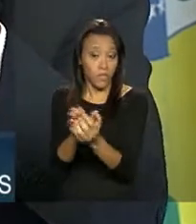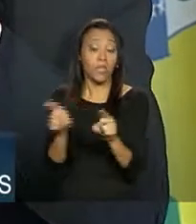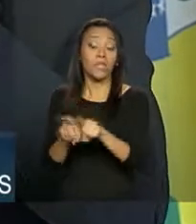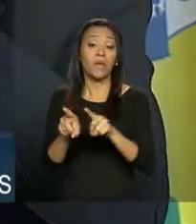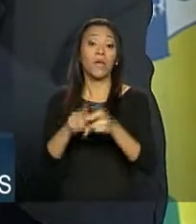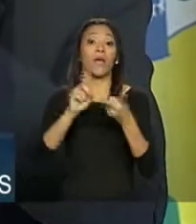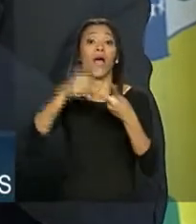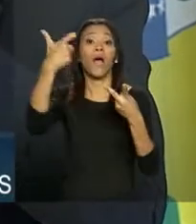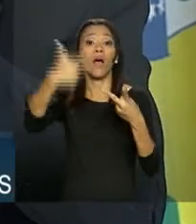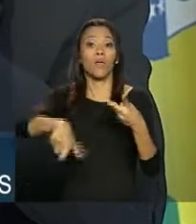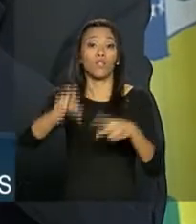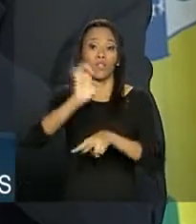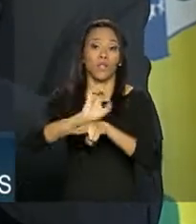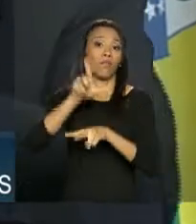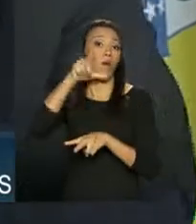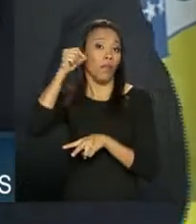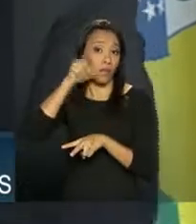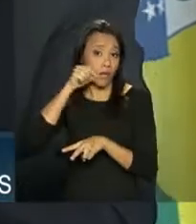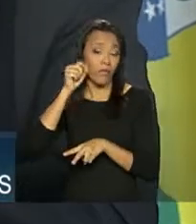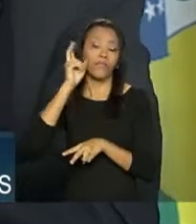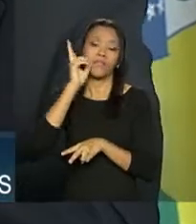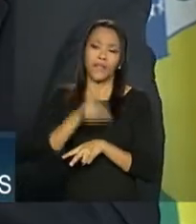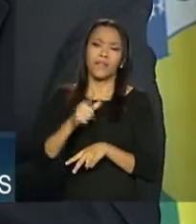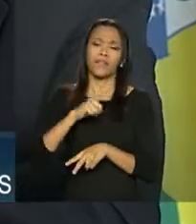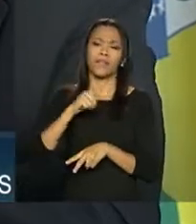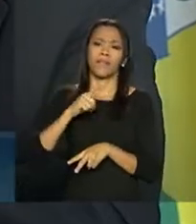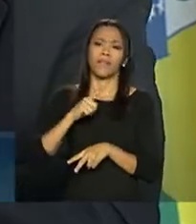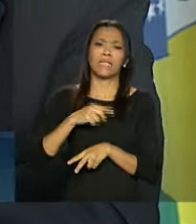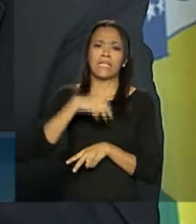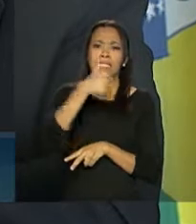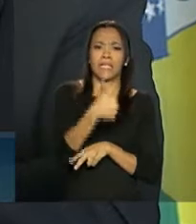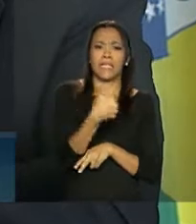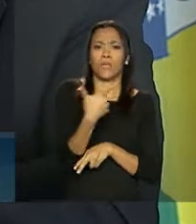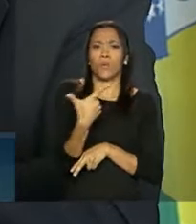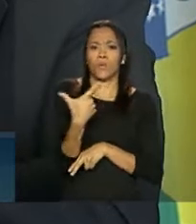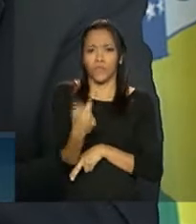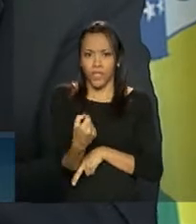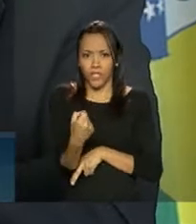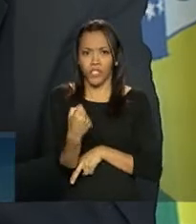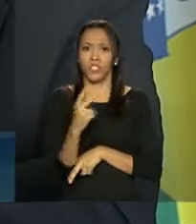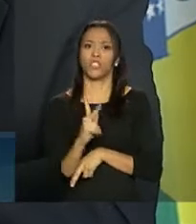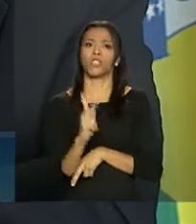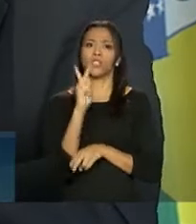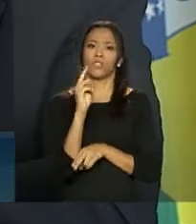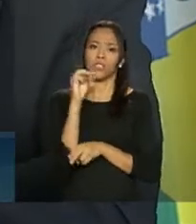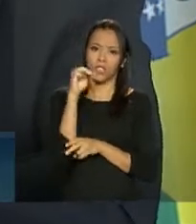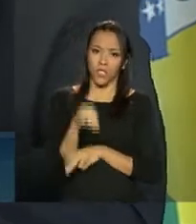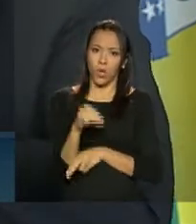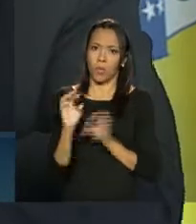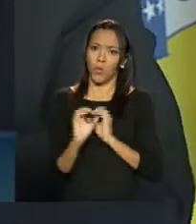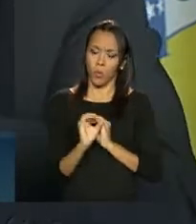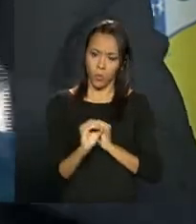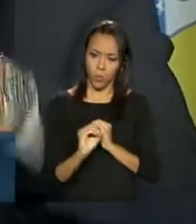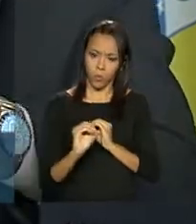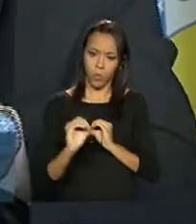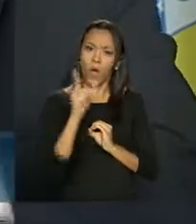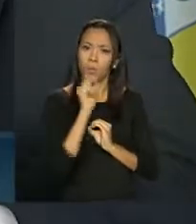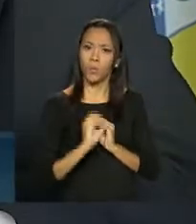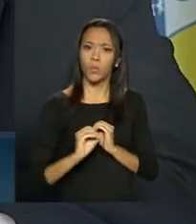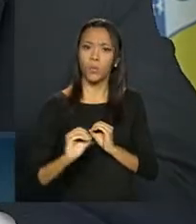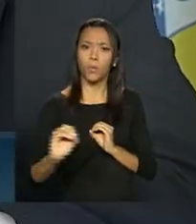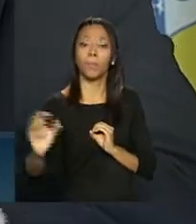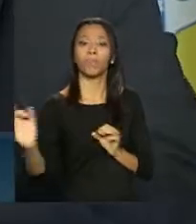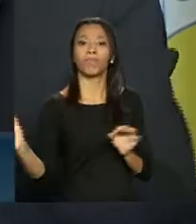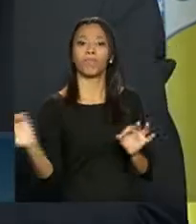alagoano e já tem cerca de 120km prontos entregues nós temos